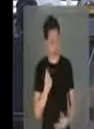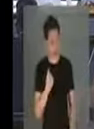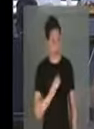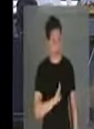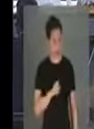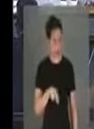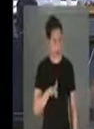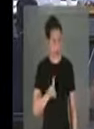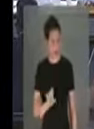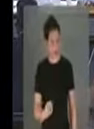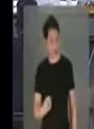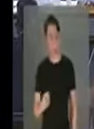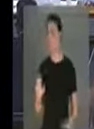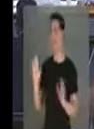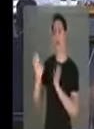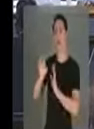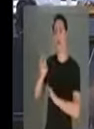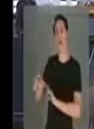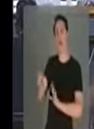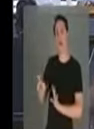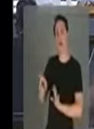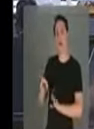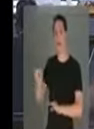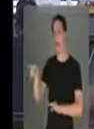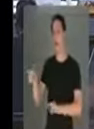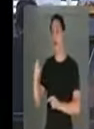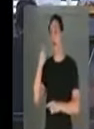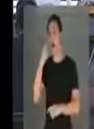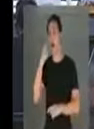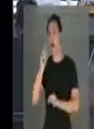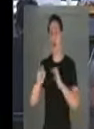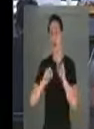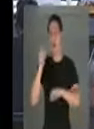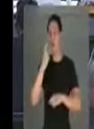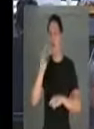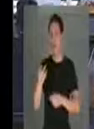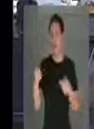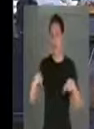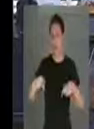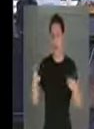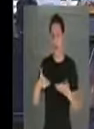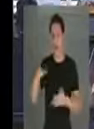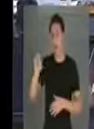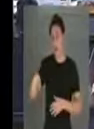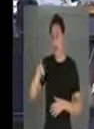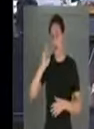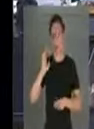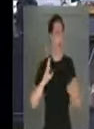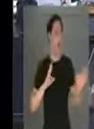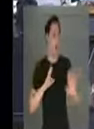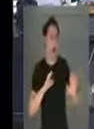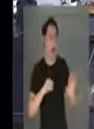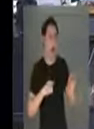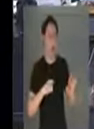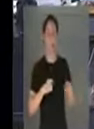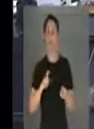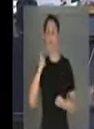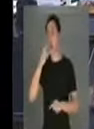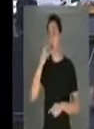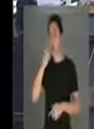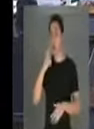é. Aí é que tá. Olha só a narrativa, senador. Não. Sim, senhor. Mas se uma